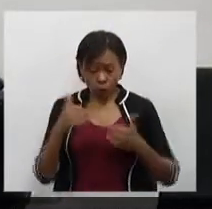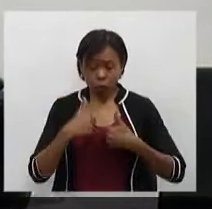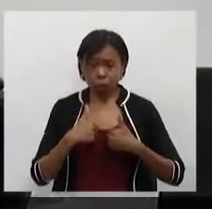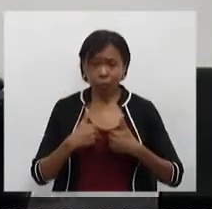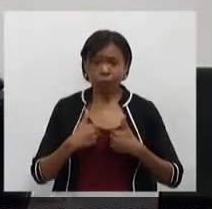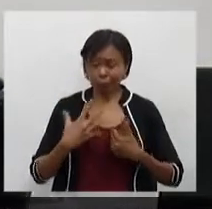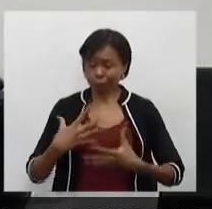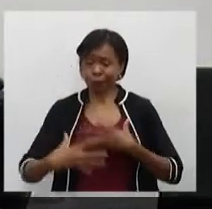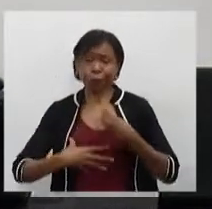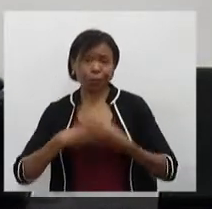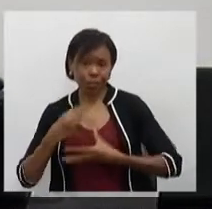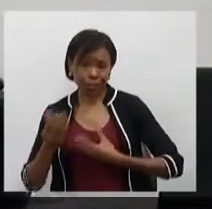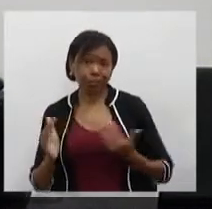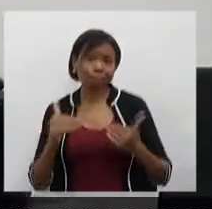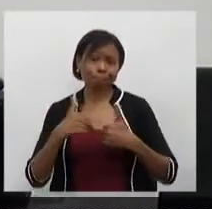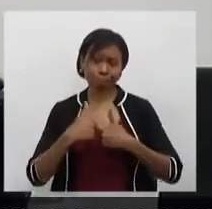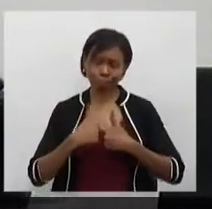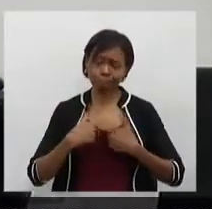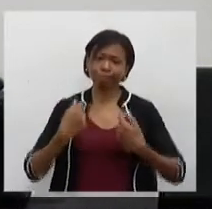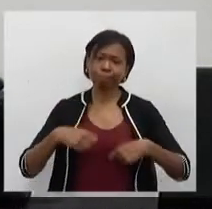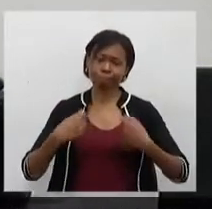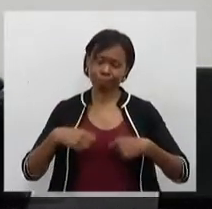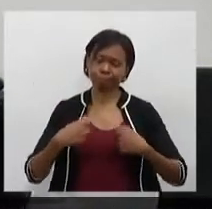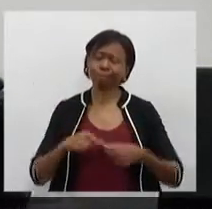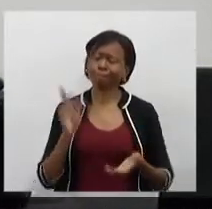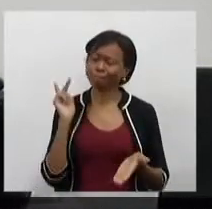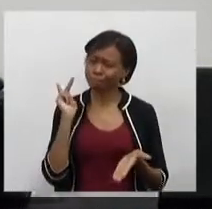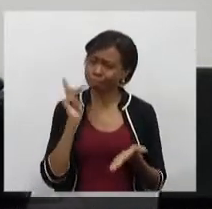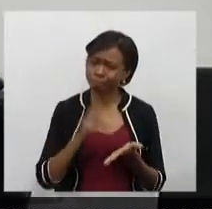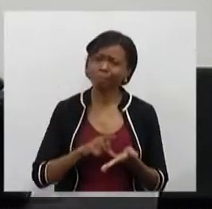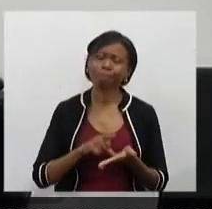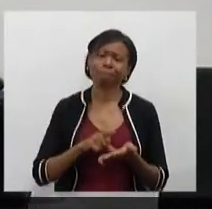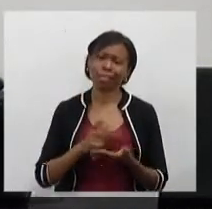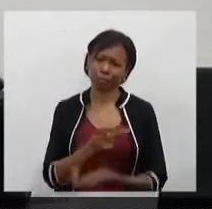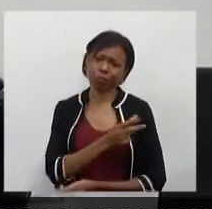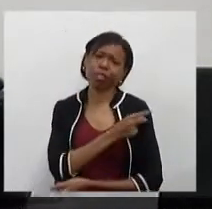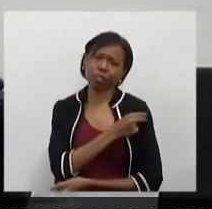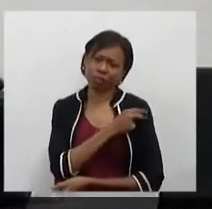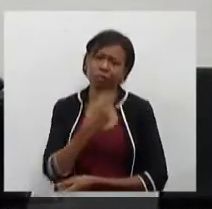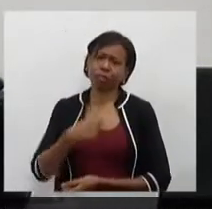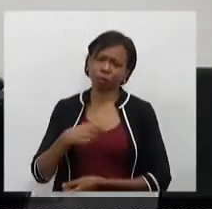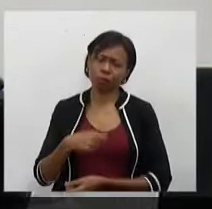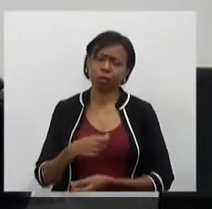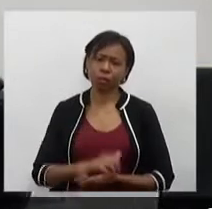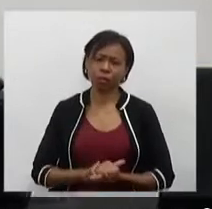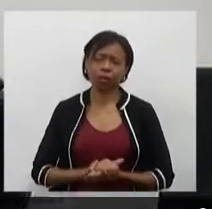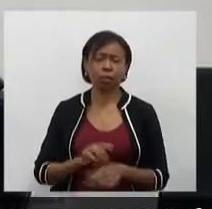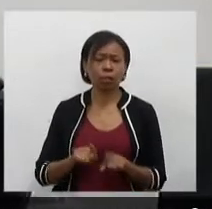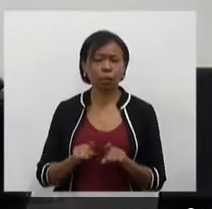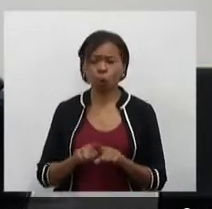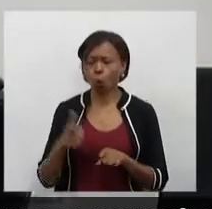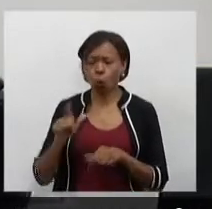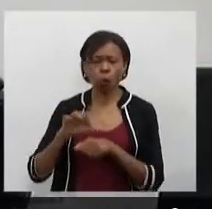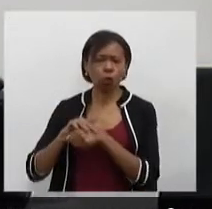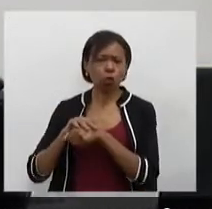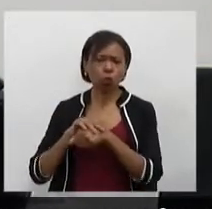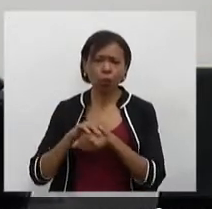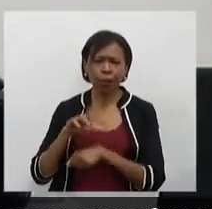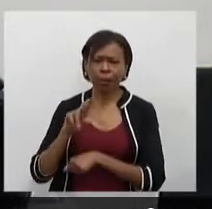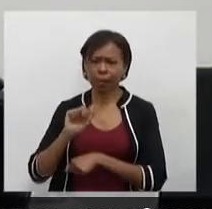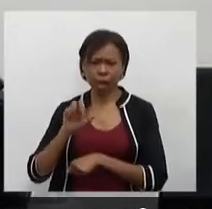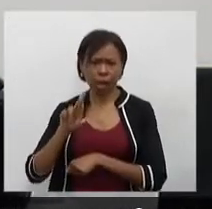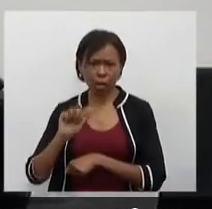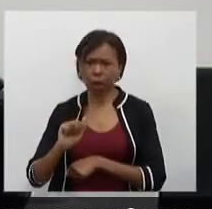precisam, necessitam de verdade também dessa vacinação, como vários segmentos aí também das doenças raras que iremos